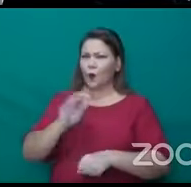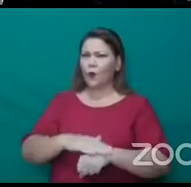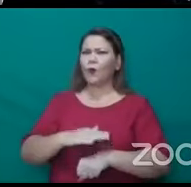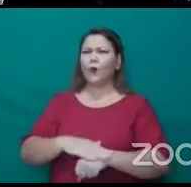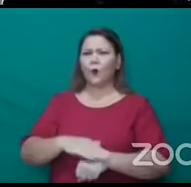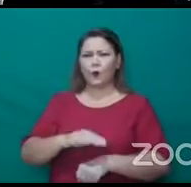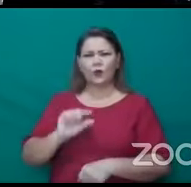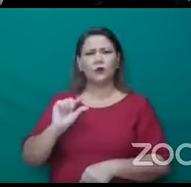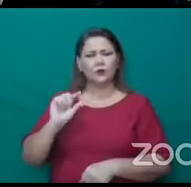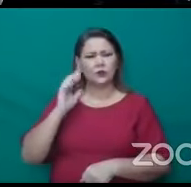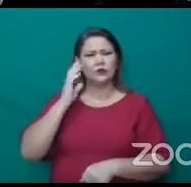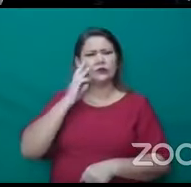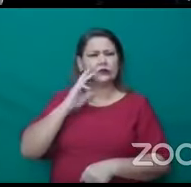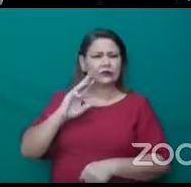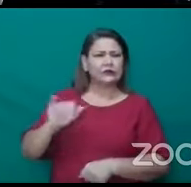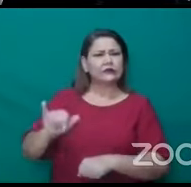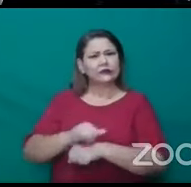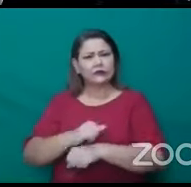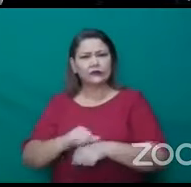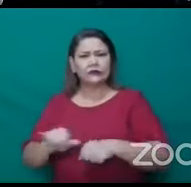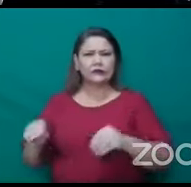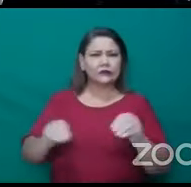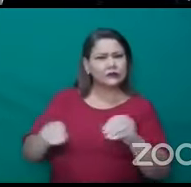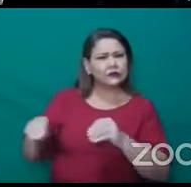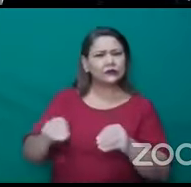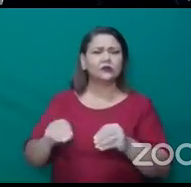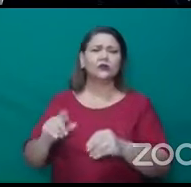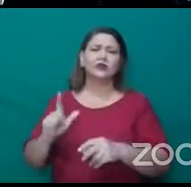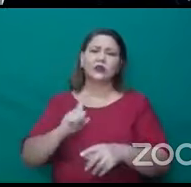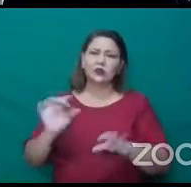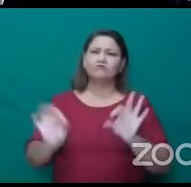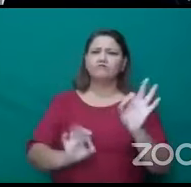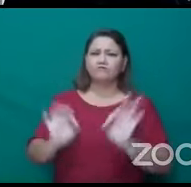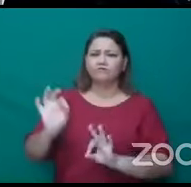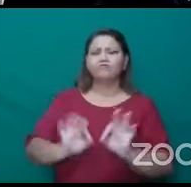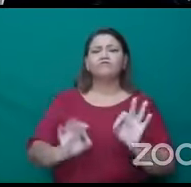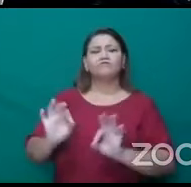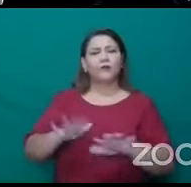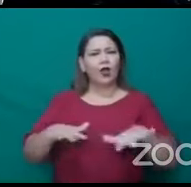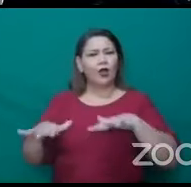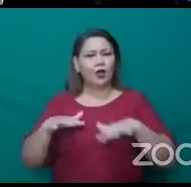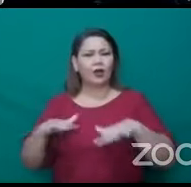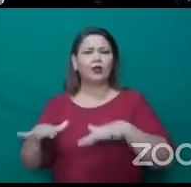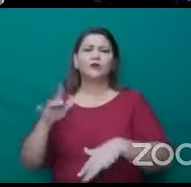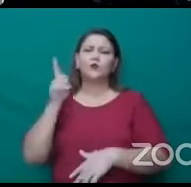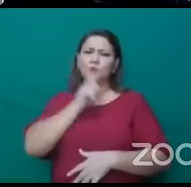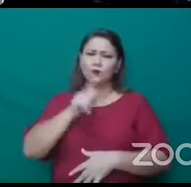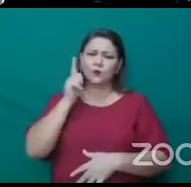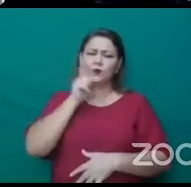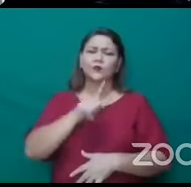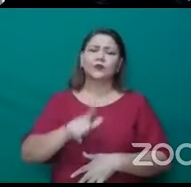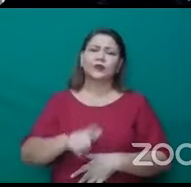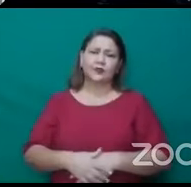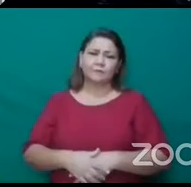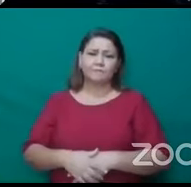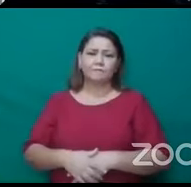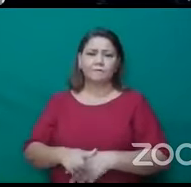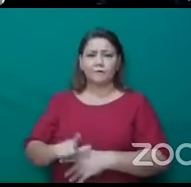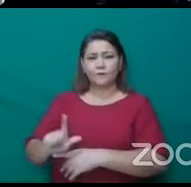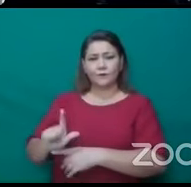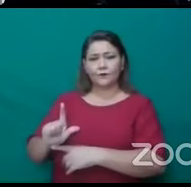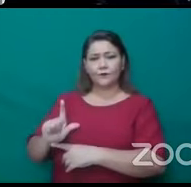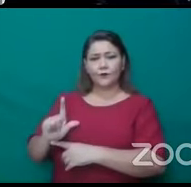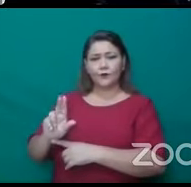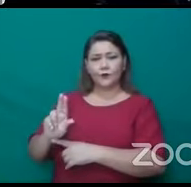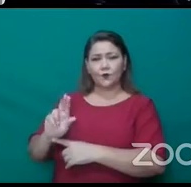a gente se virou, assim, deu certo. E daí a gente foi preparando, e o bom é que a Luísa, que é a nossa principal,